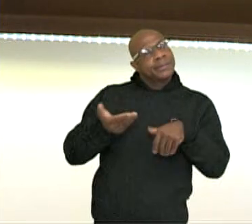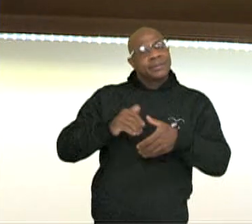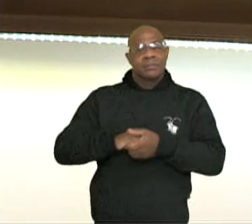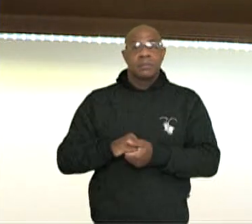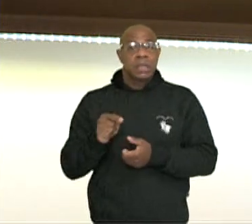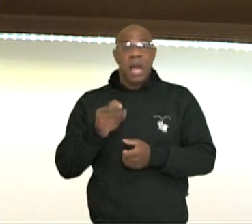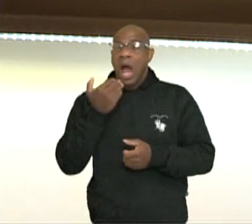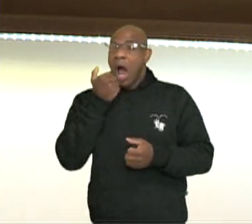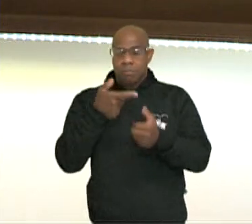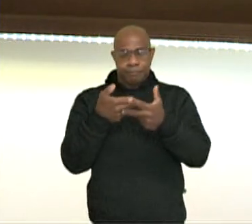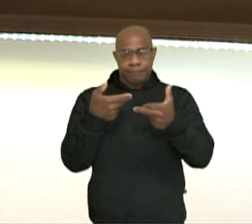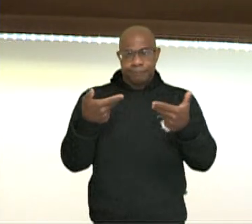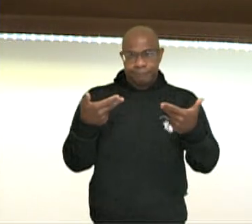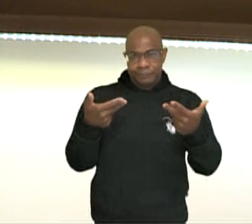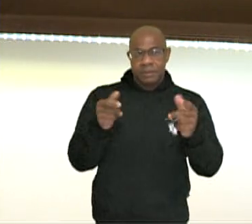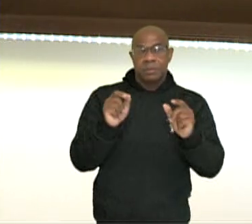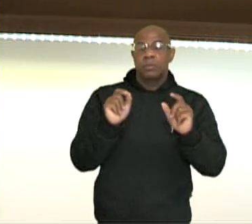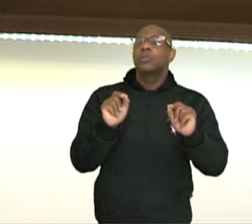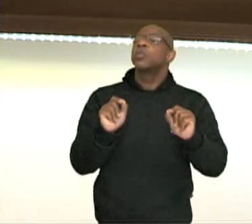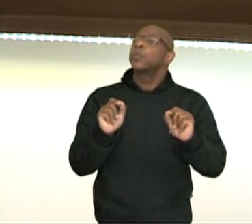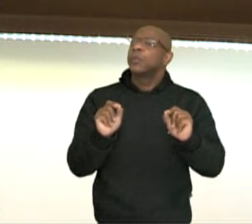Esses alimentos